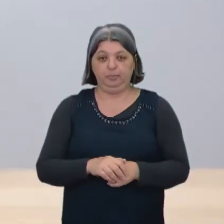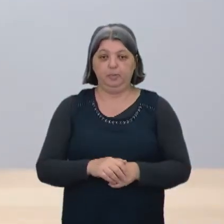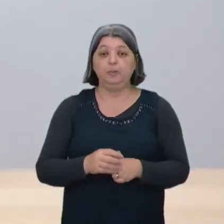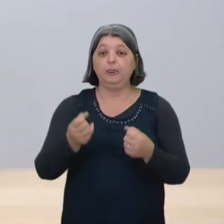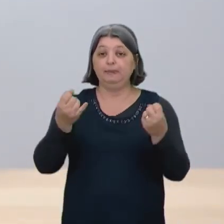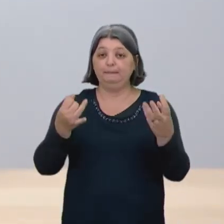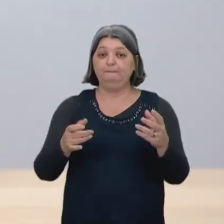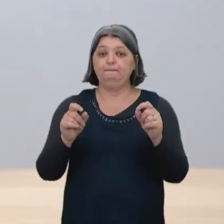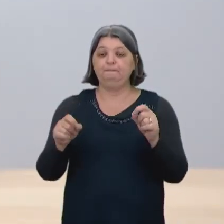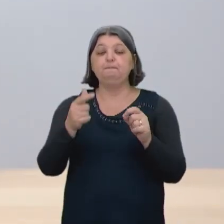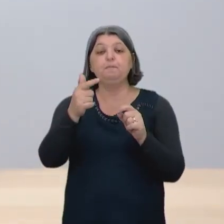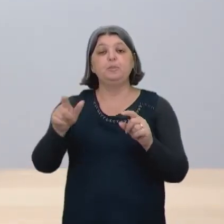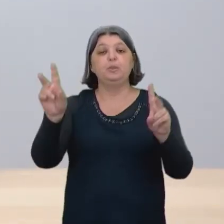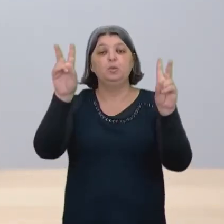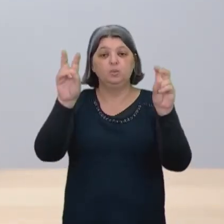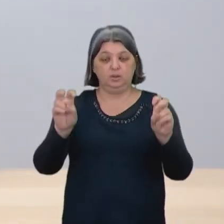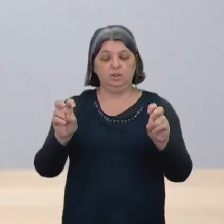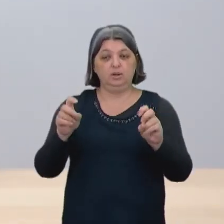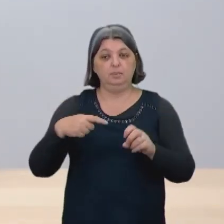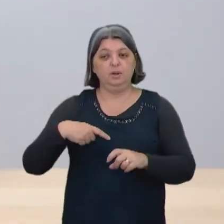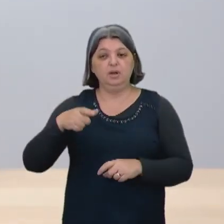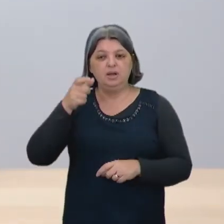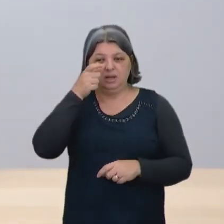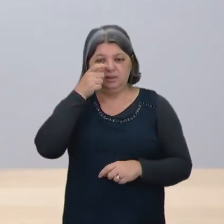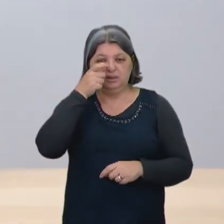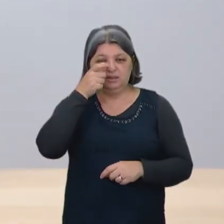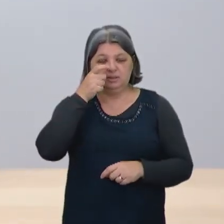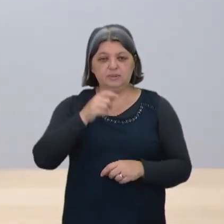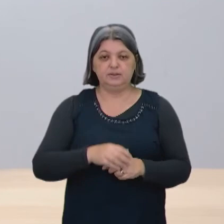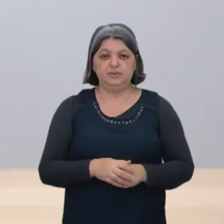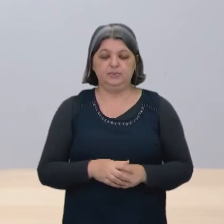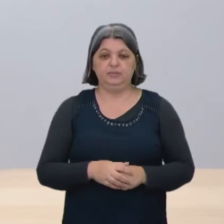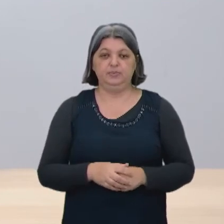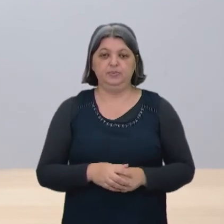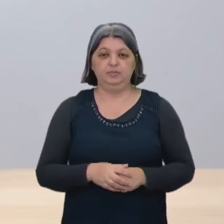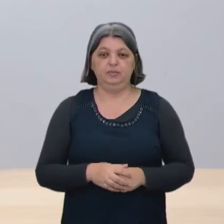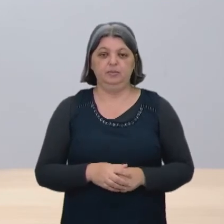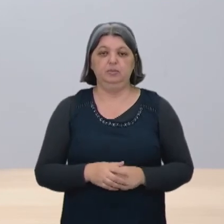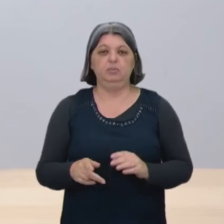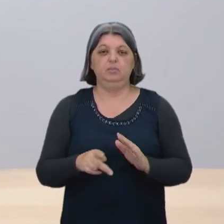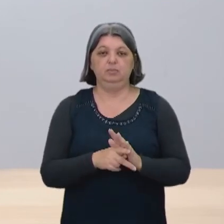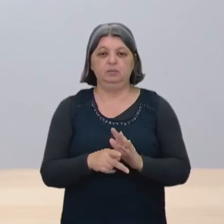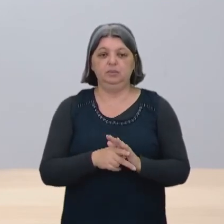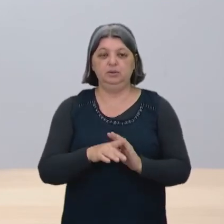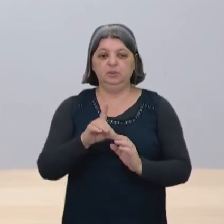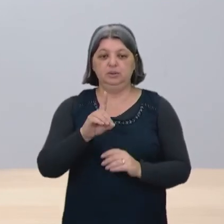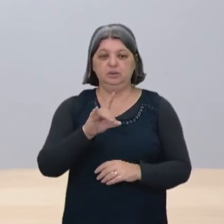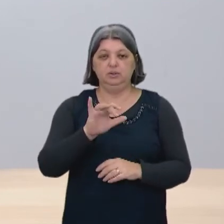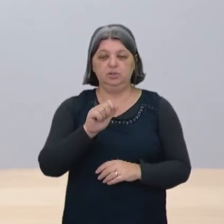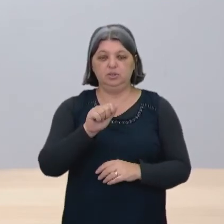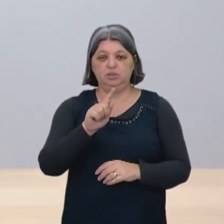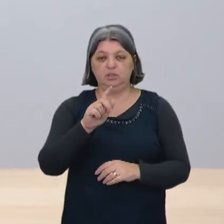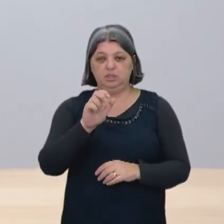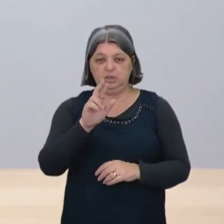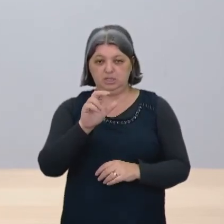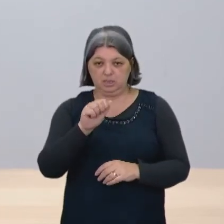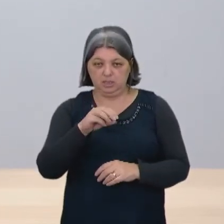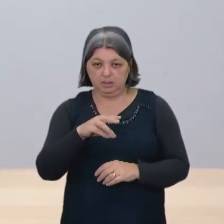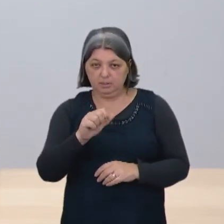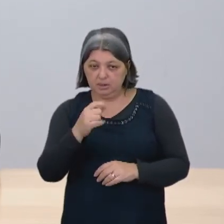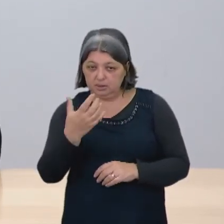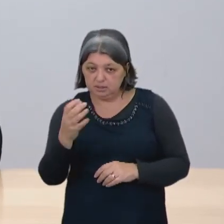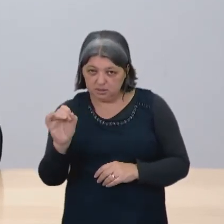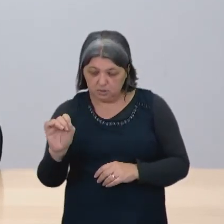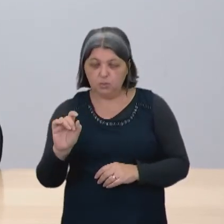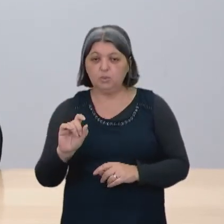com a gente sobre um outro tema que eu achei super interessante a gente falar com os estudantes, que é a diagramação, né? No caso dele, ele faz a